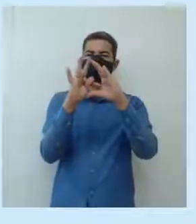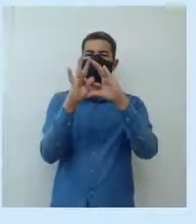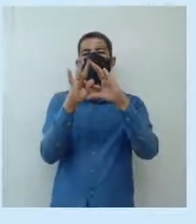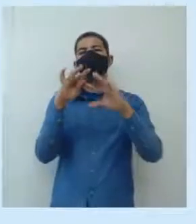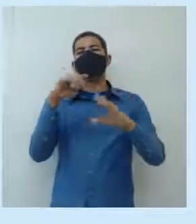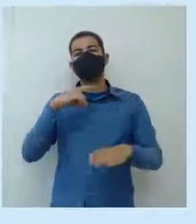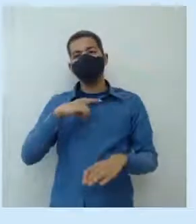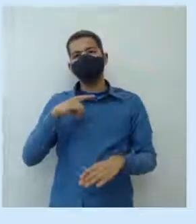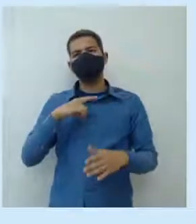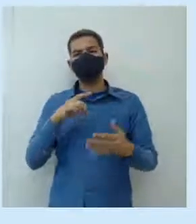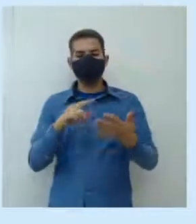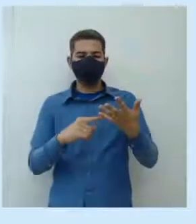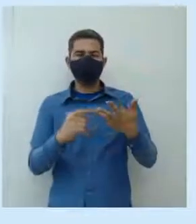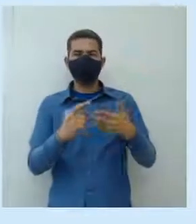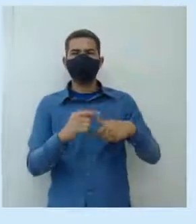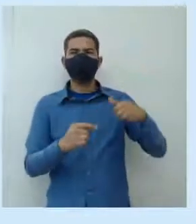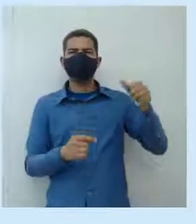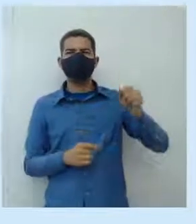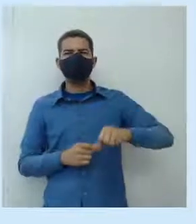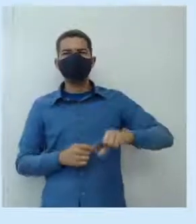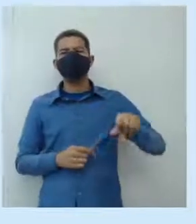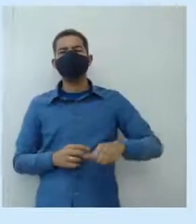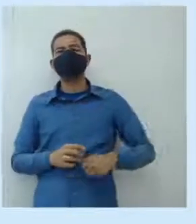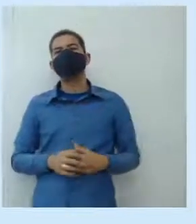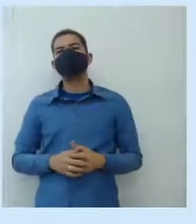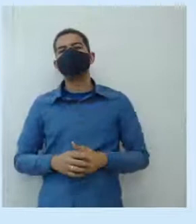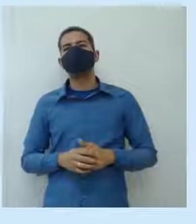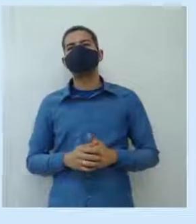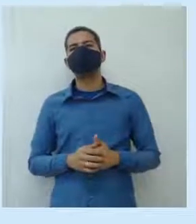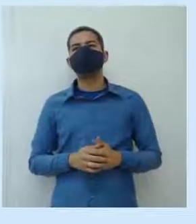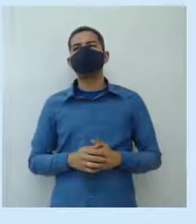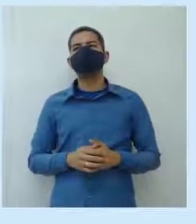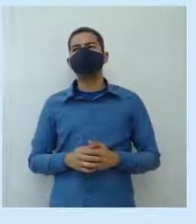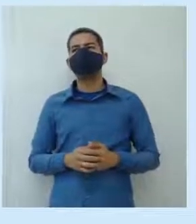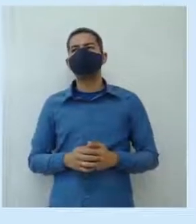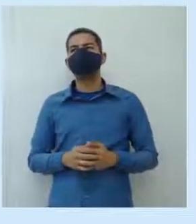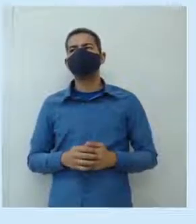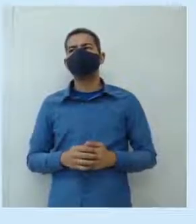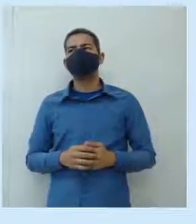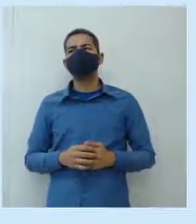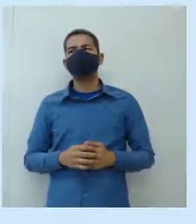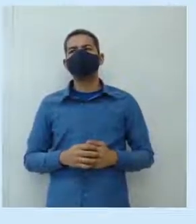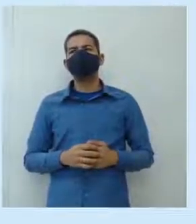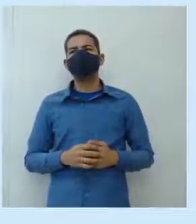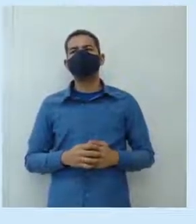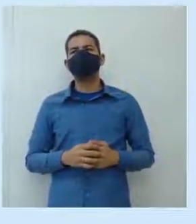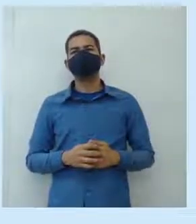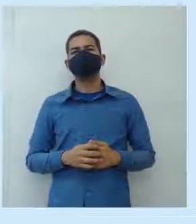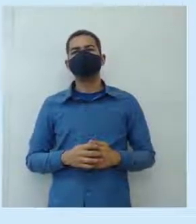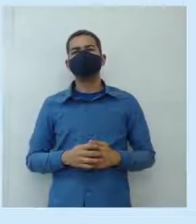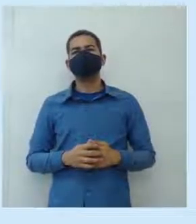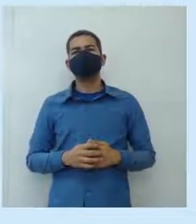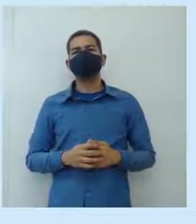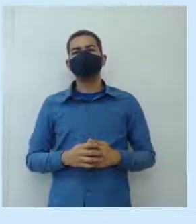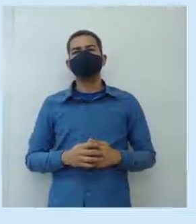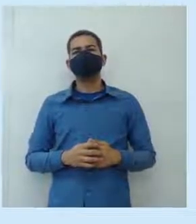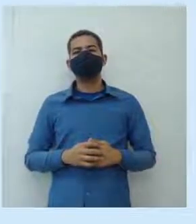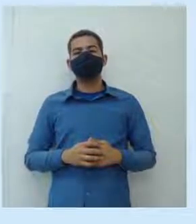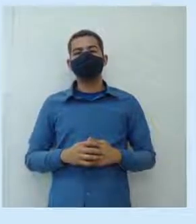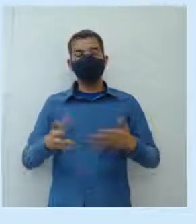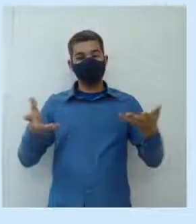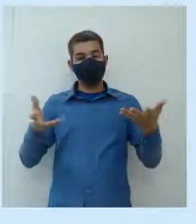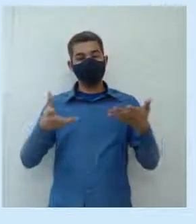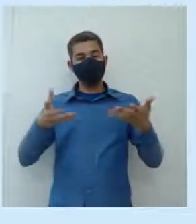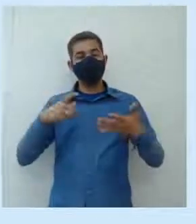contrários aos transgênicos. Então vamos seguir. A gente tem alguns pontos a ser colocados hoje em relação ao que está acontecendo dentro da